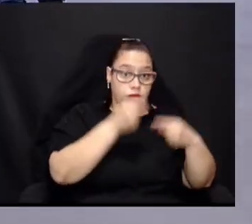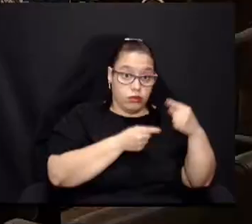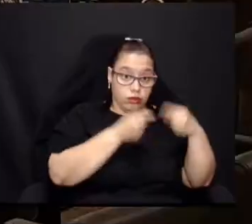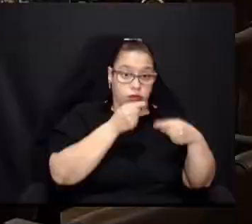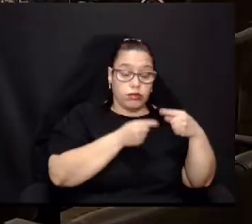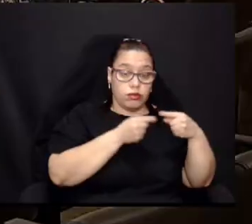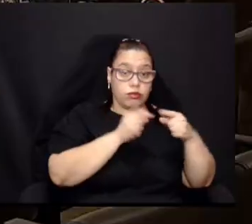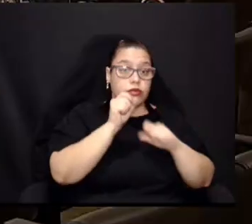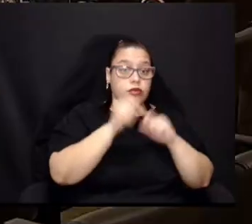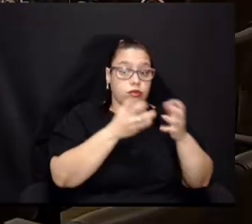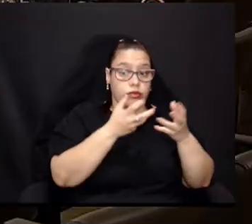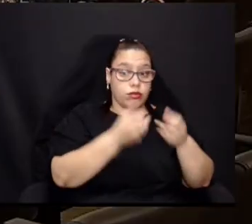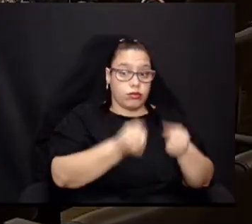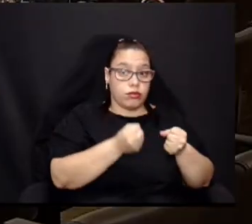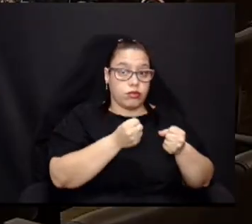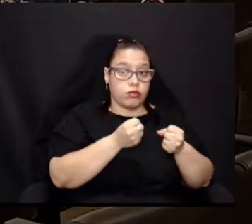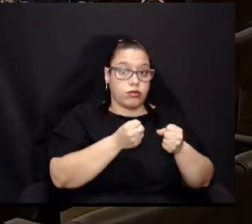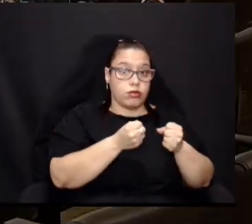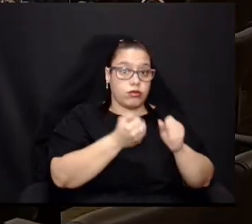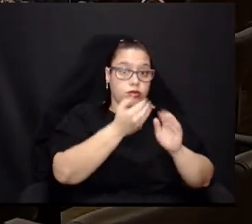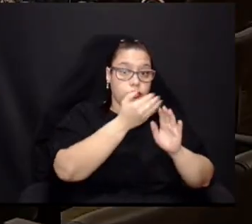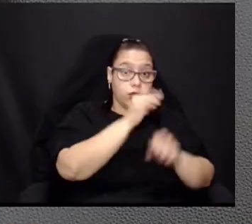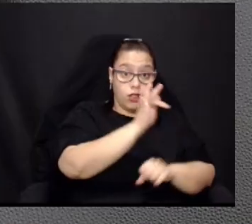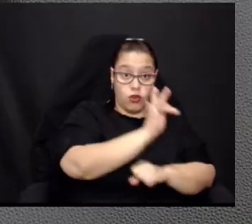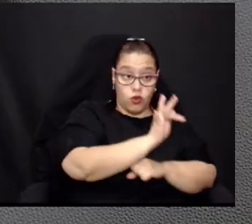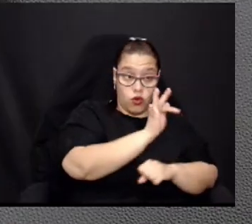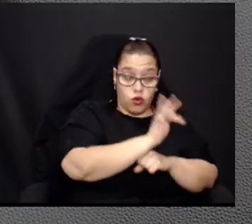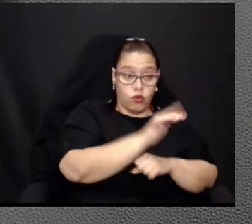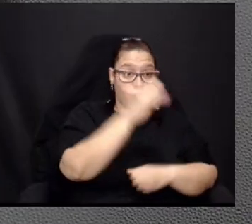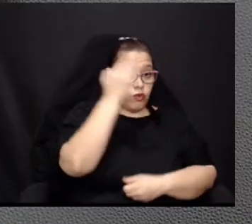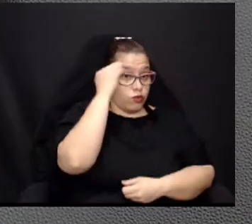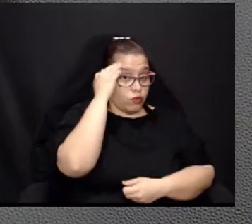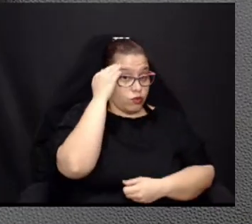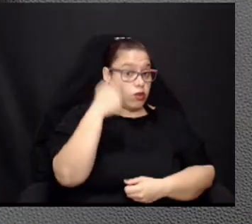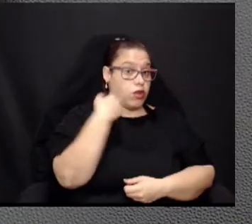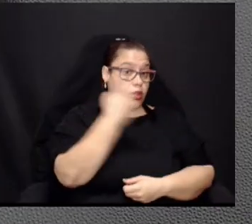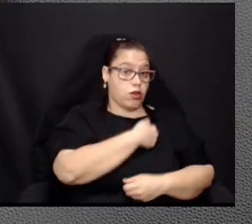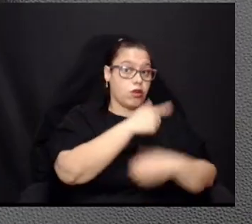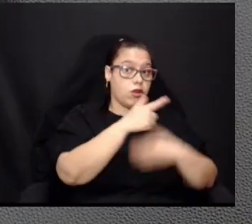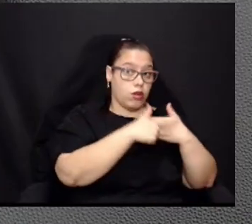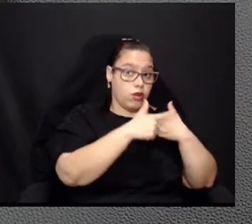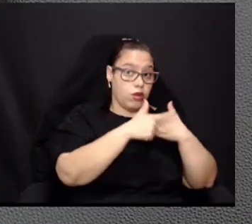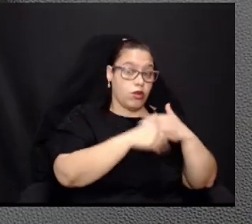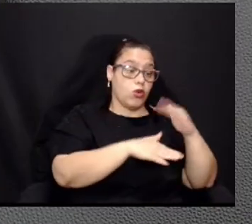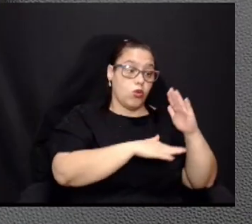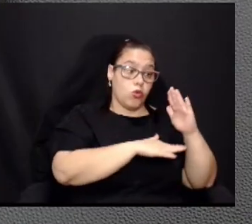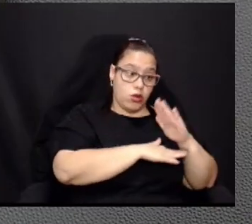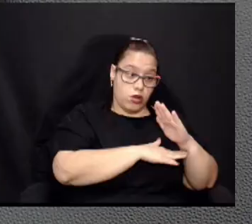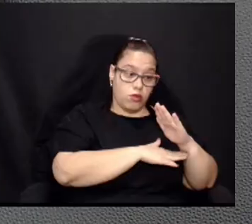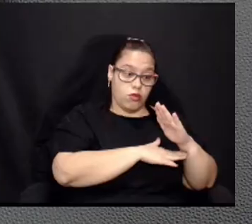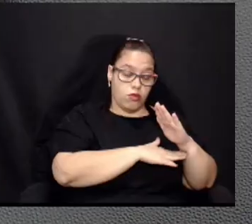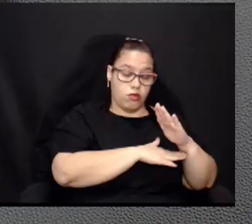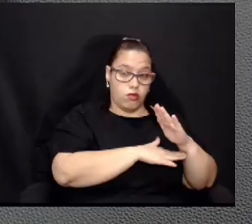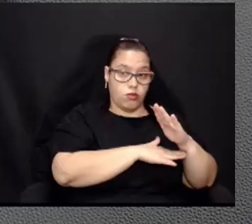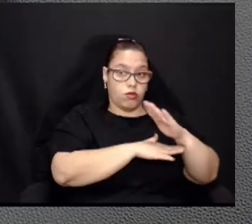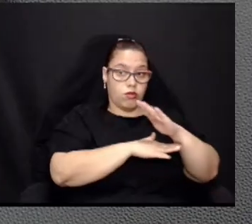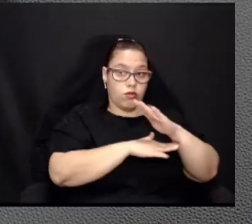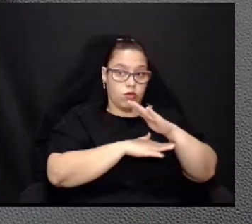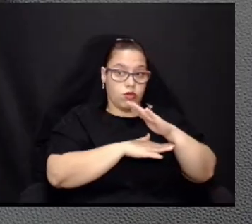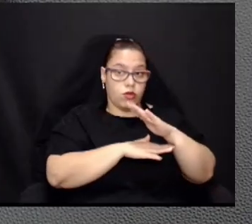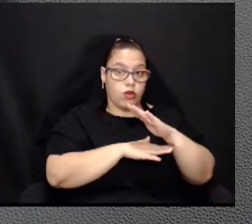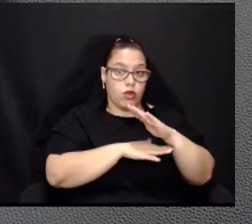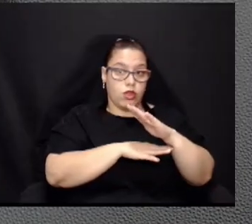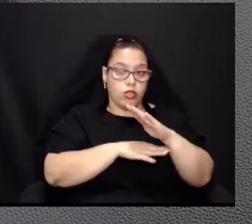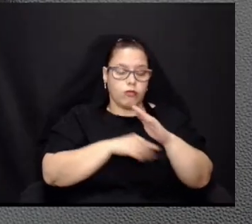recebe formalmente. Então, a gente entende também que é nosso papel, como Câmara, entrar exatamente nesse buraquinho aí que